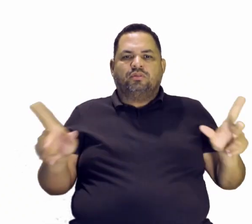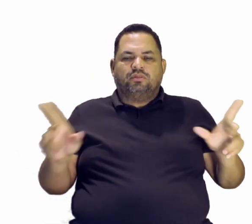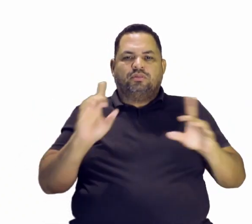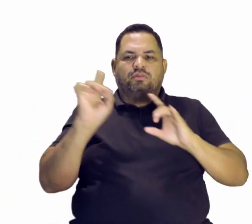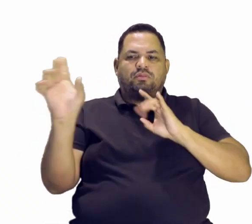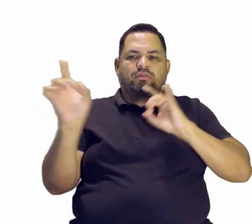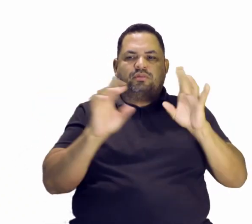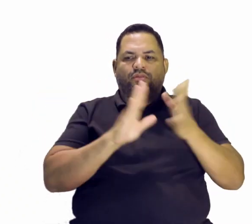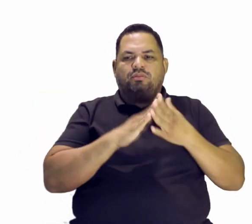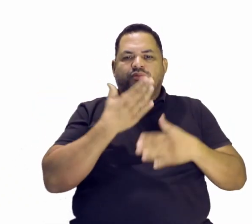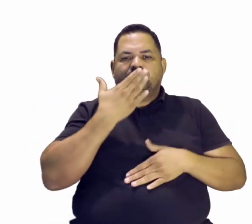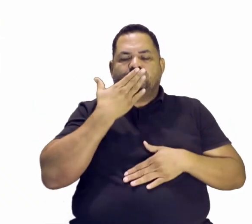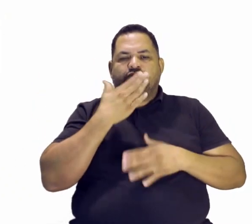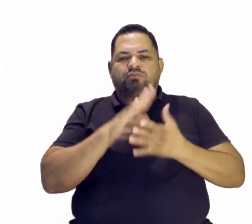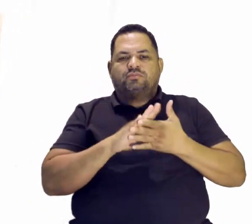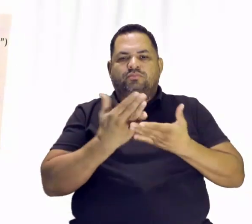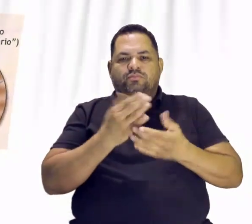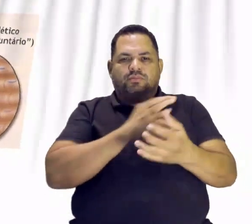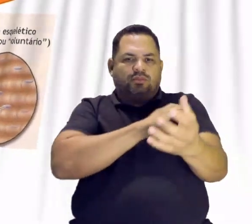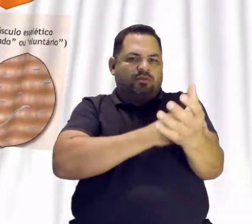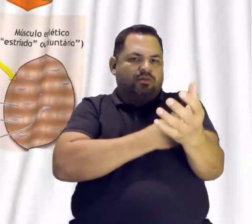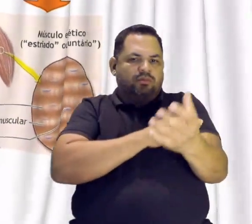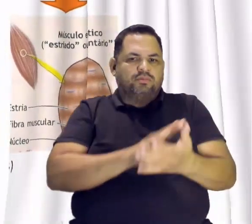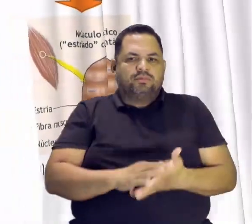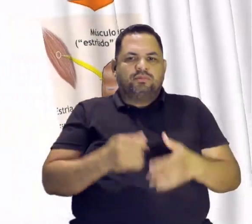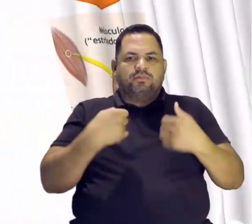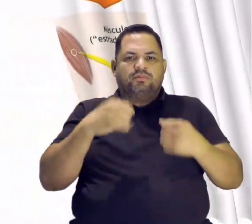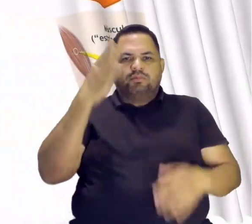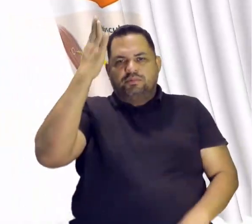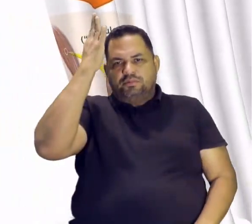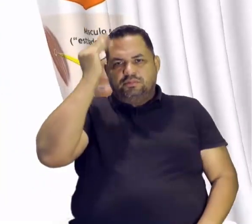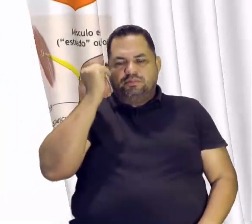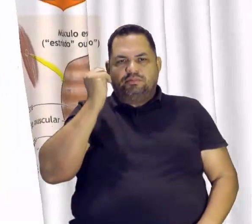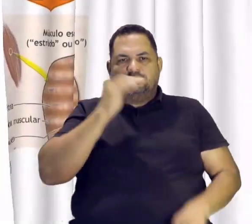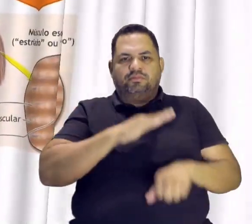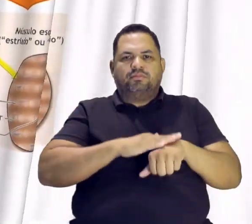tipo de músculo. O que a gente precisa saber mais?